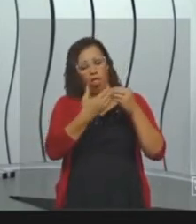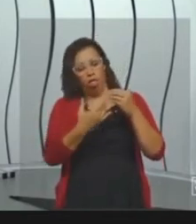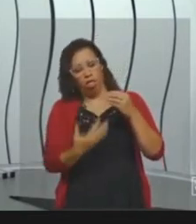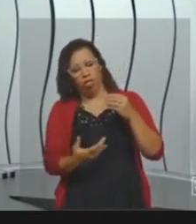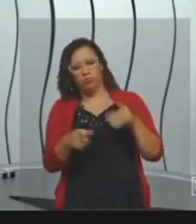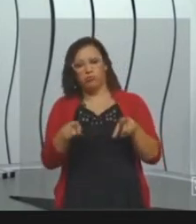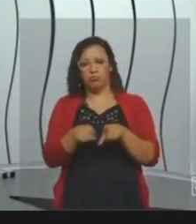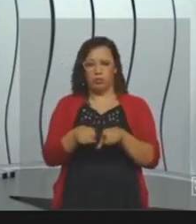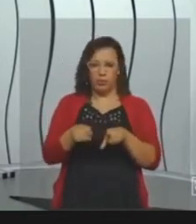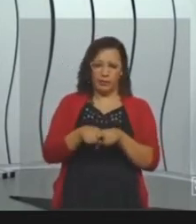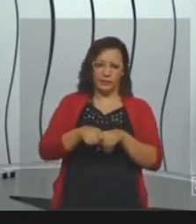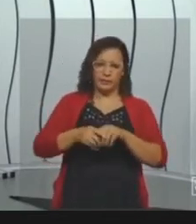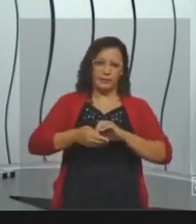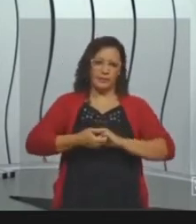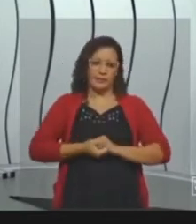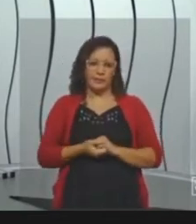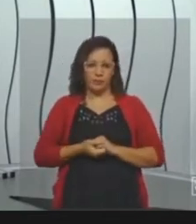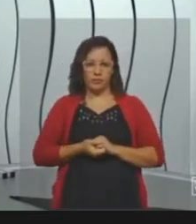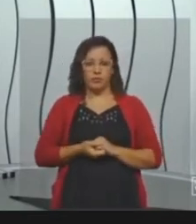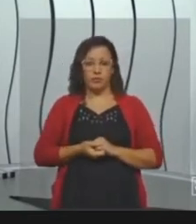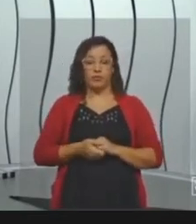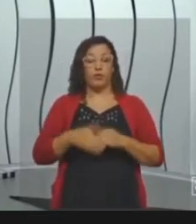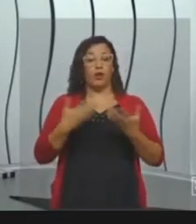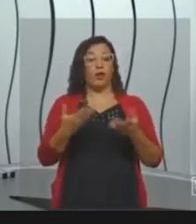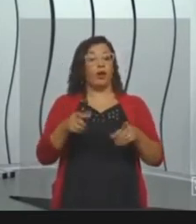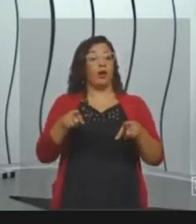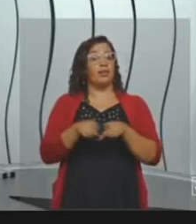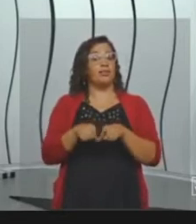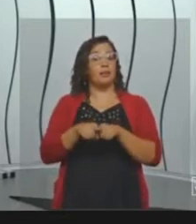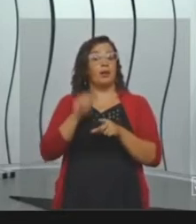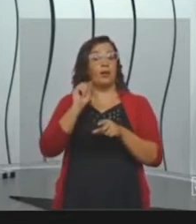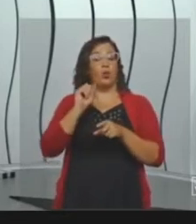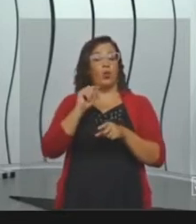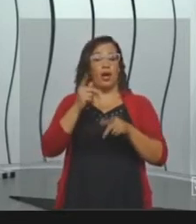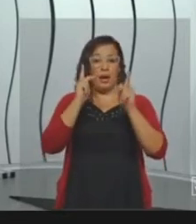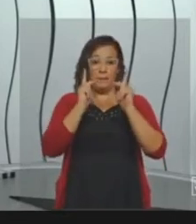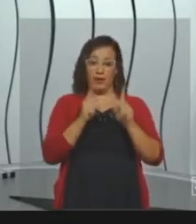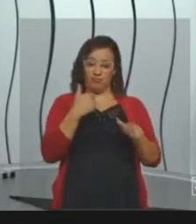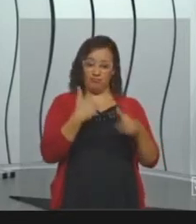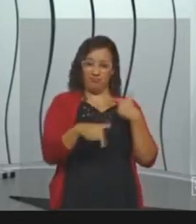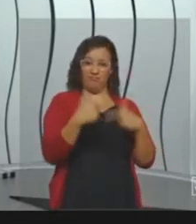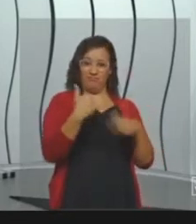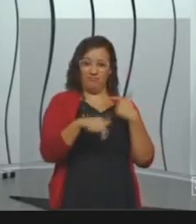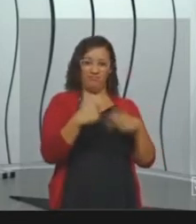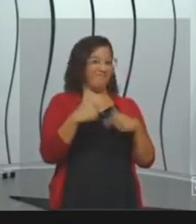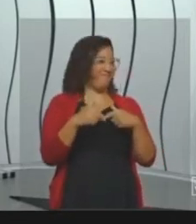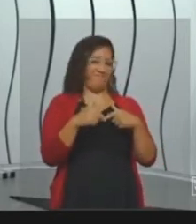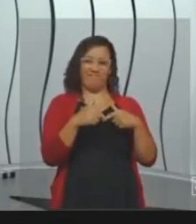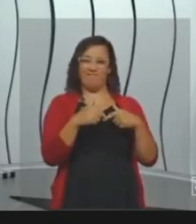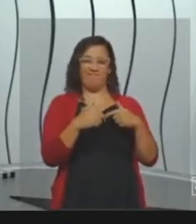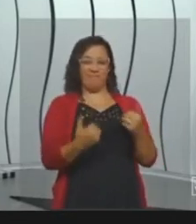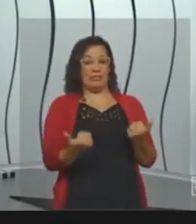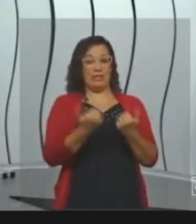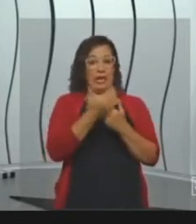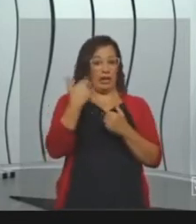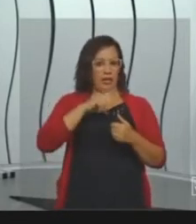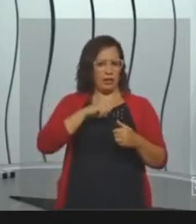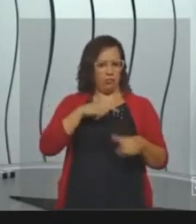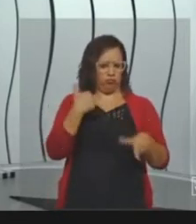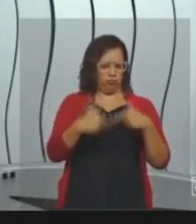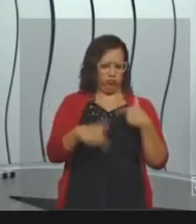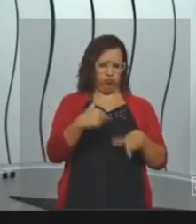indústria também gerou a substituição de mão de obra humana por máquinas. Então você tinha muitos empregados ali